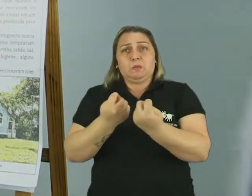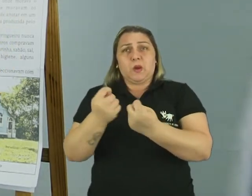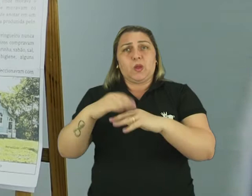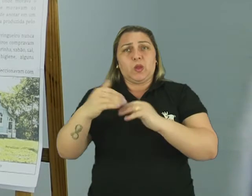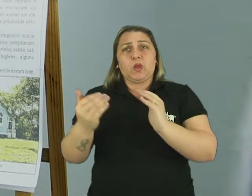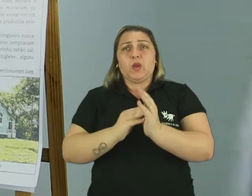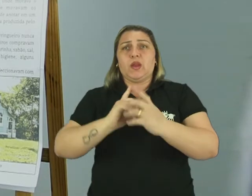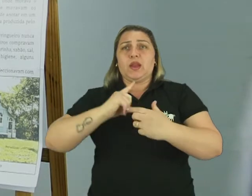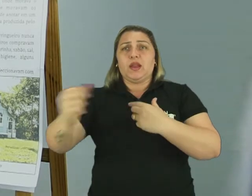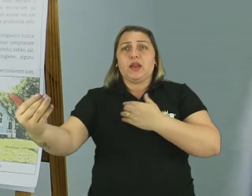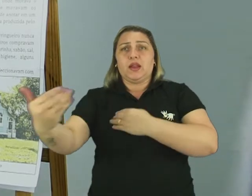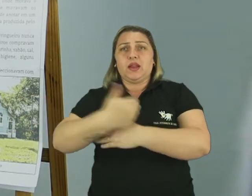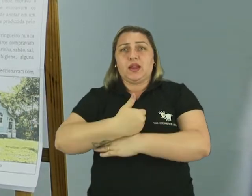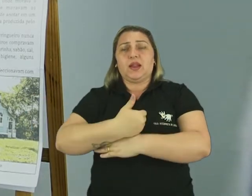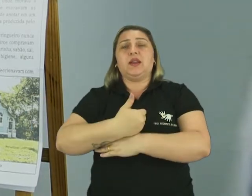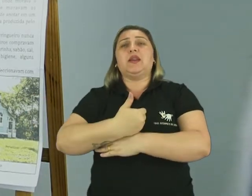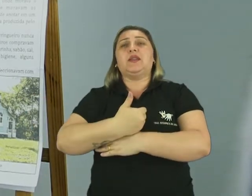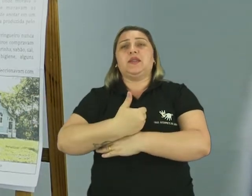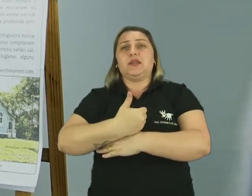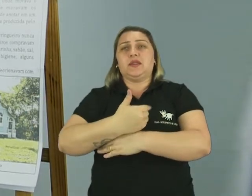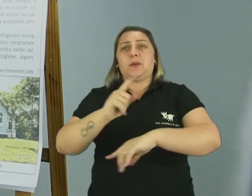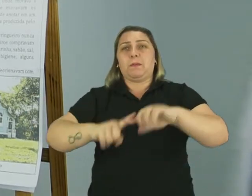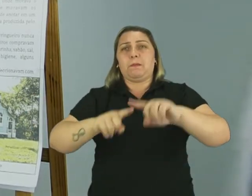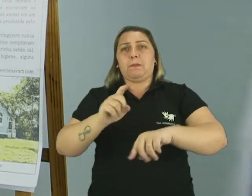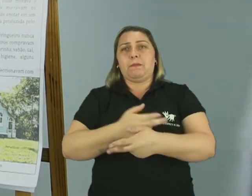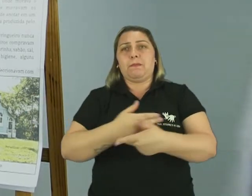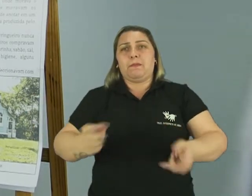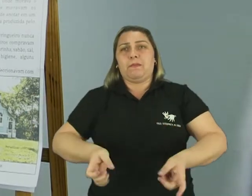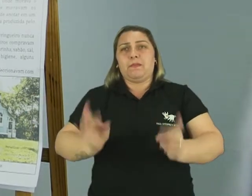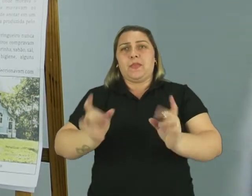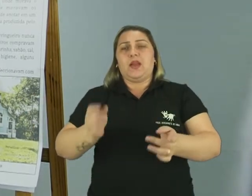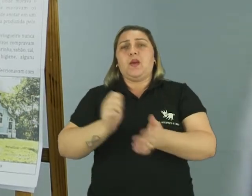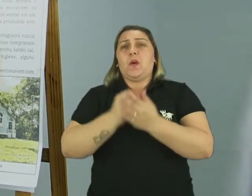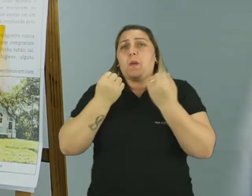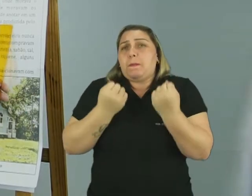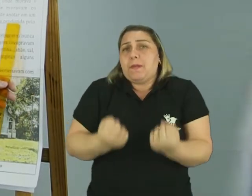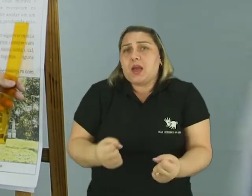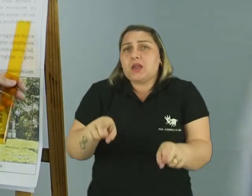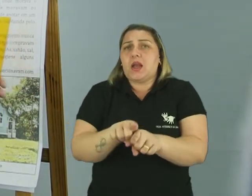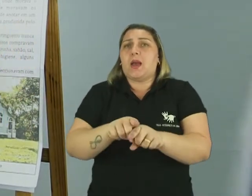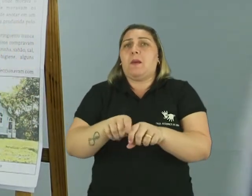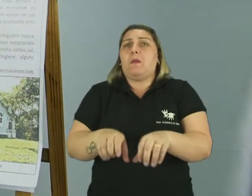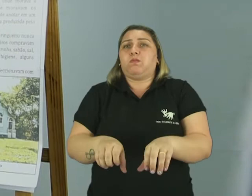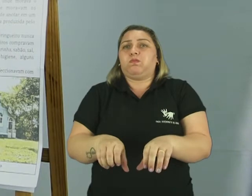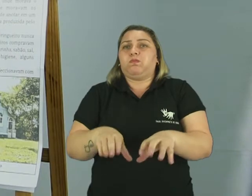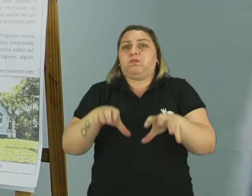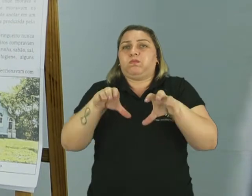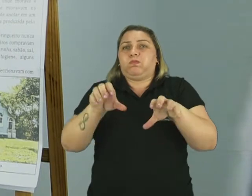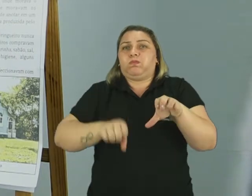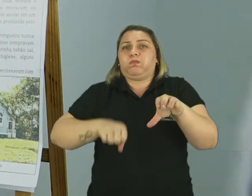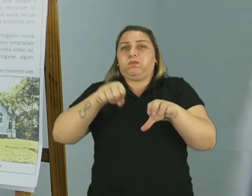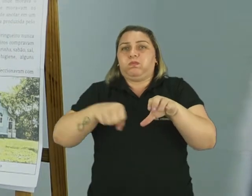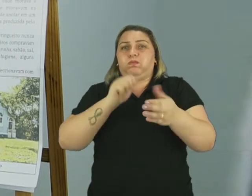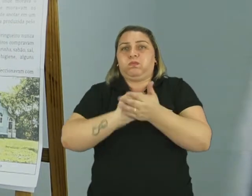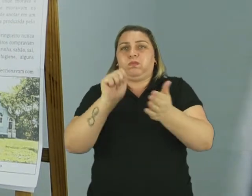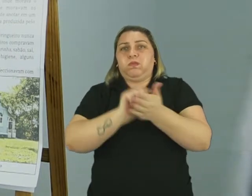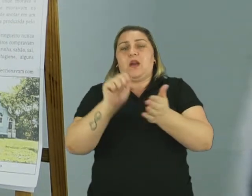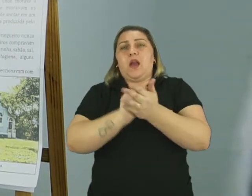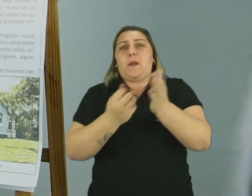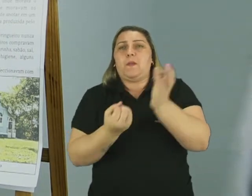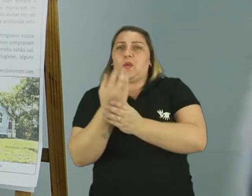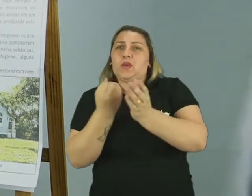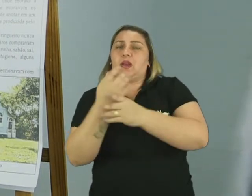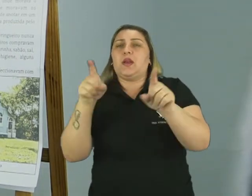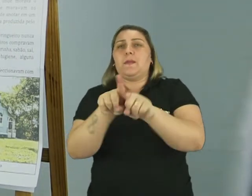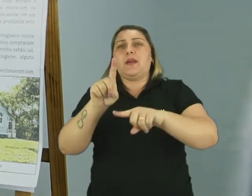todas as saídas e entradas de mercadorias, anotava o peso da borracha produzida pelo seringueiro e também